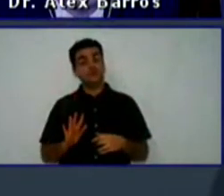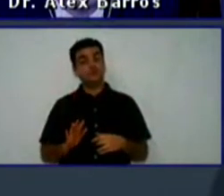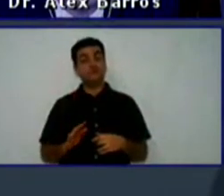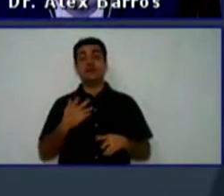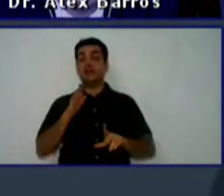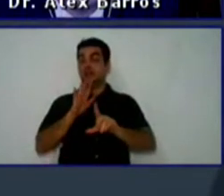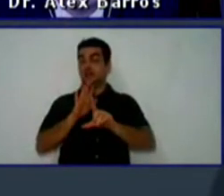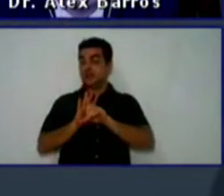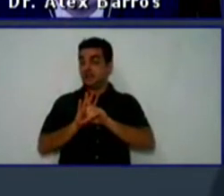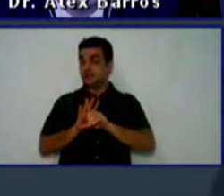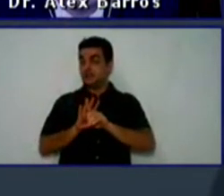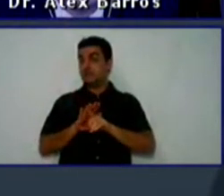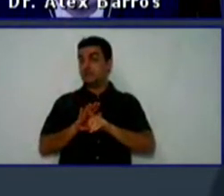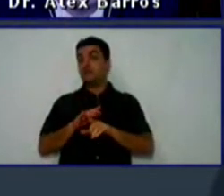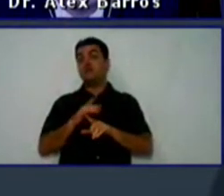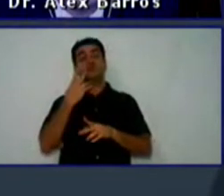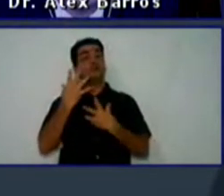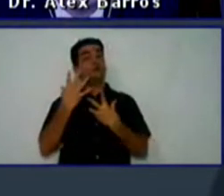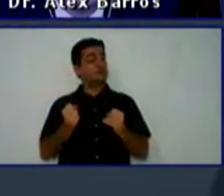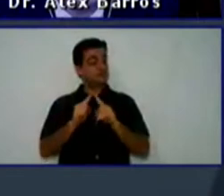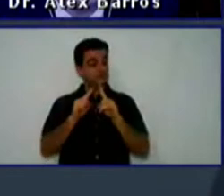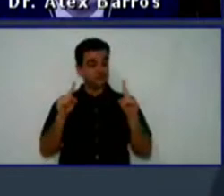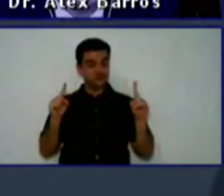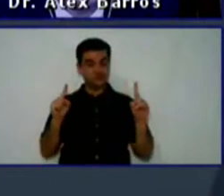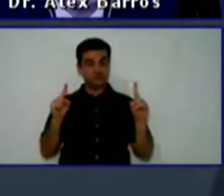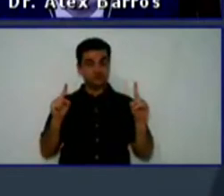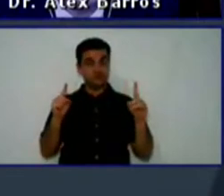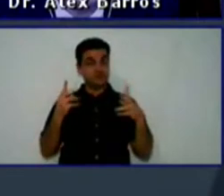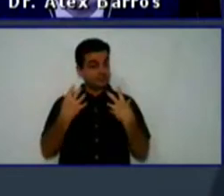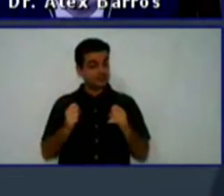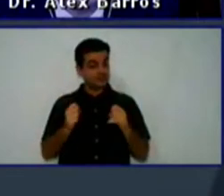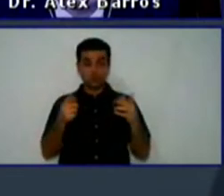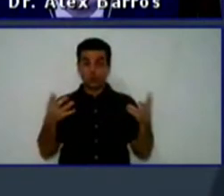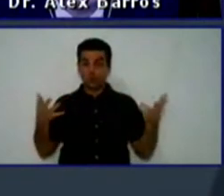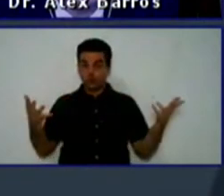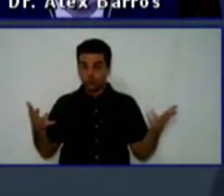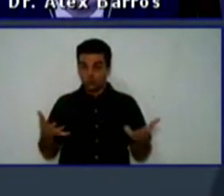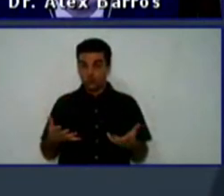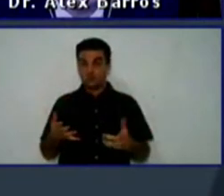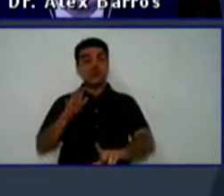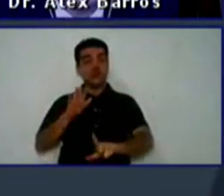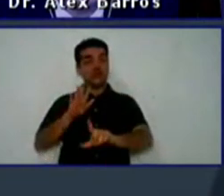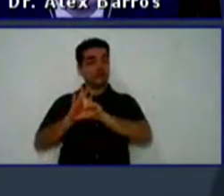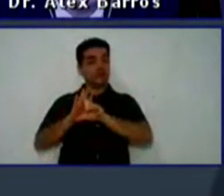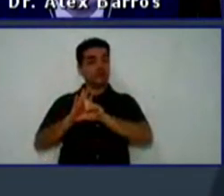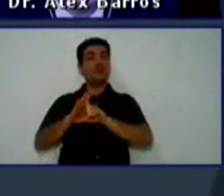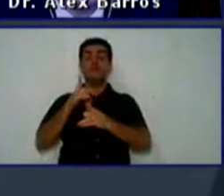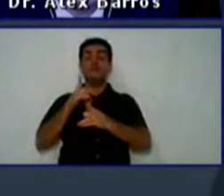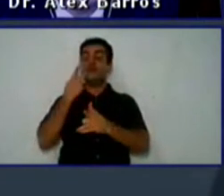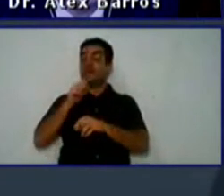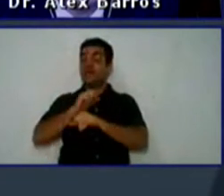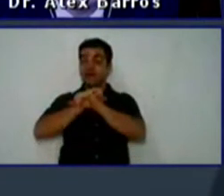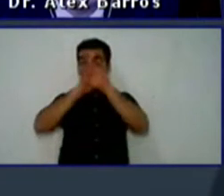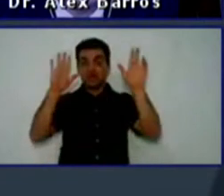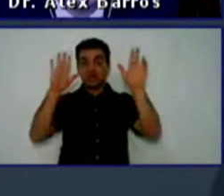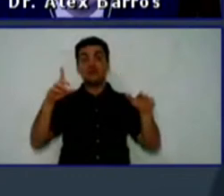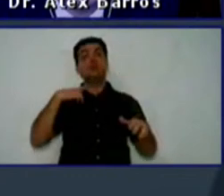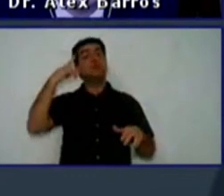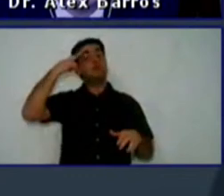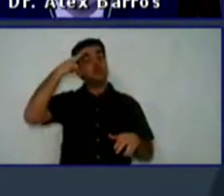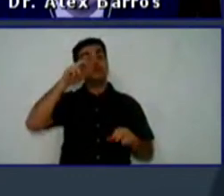lei não permitia. Assim como hoje a lei estabelece taxativamente as